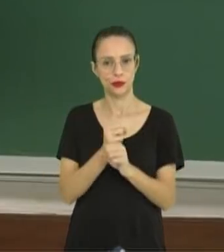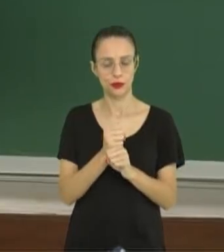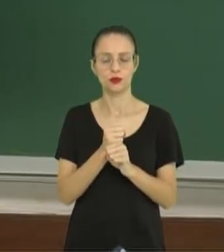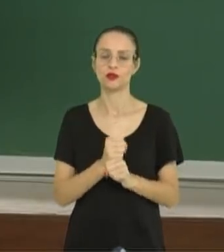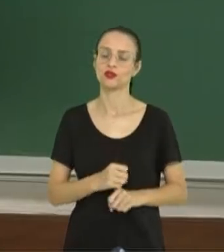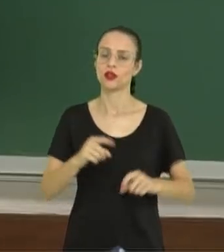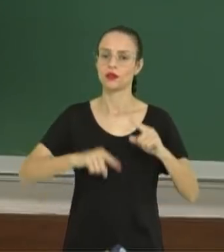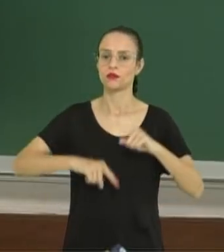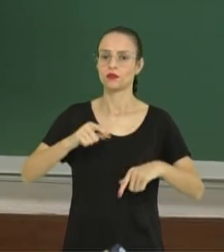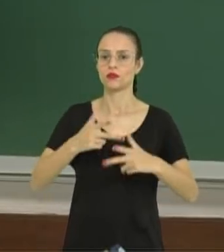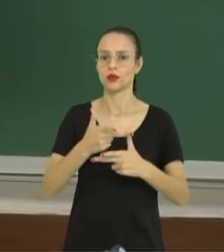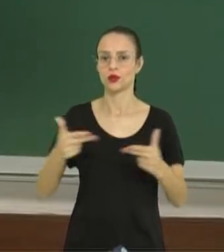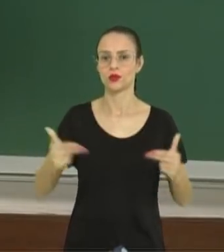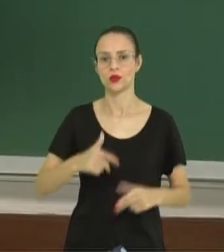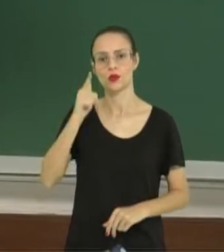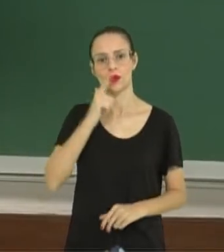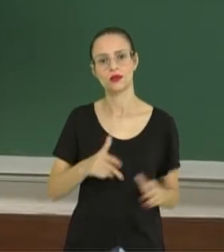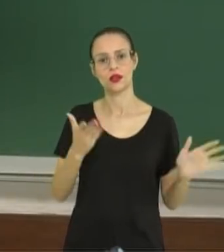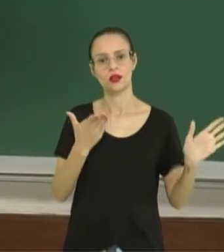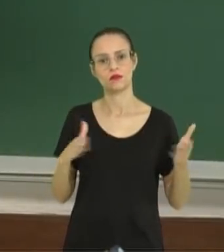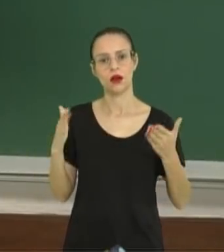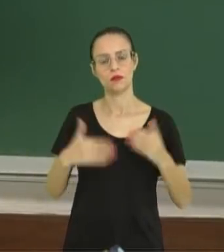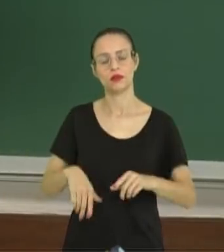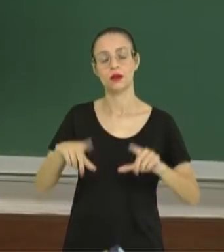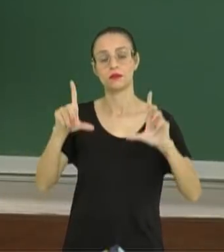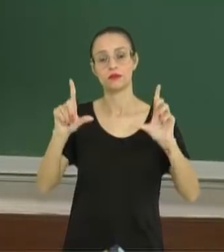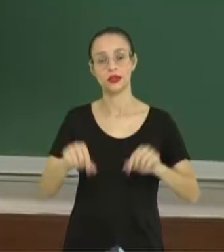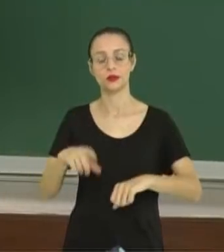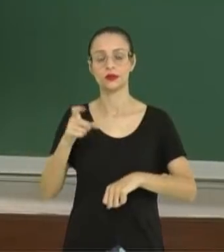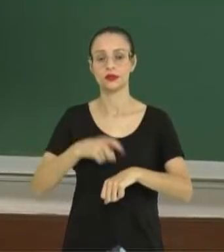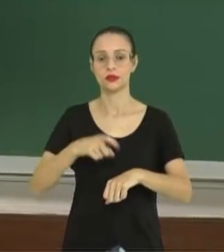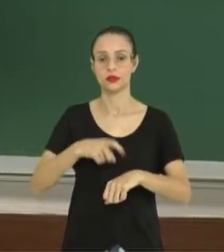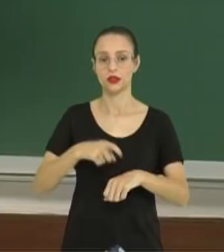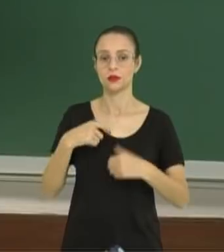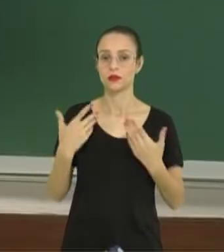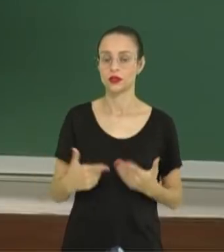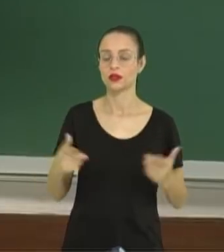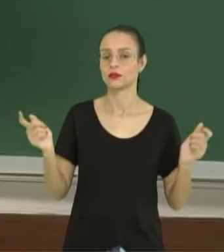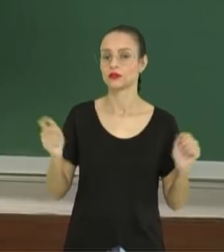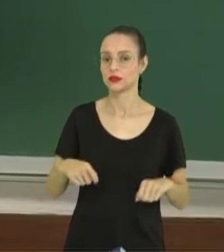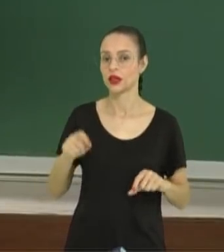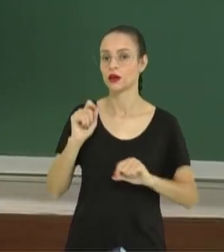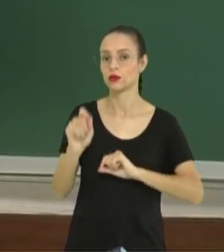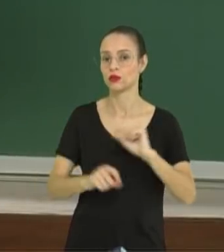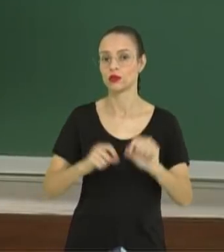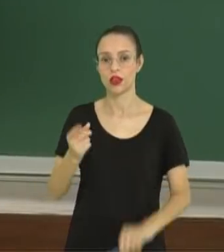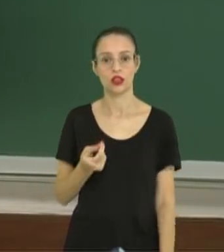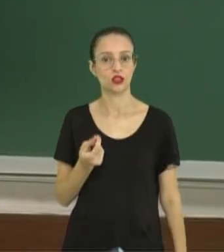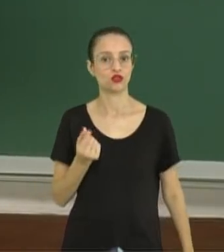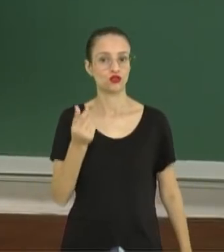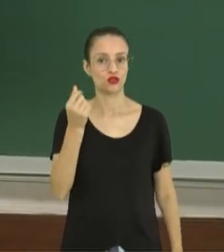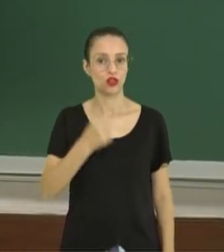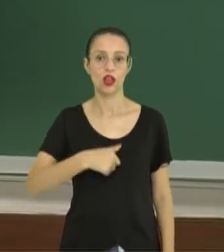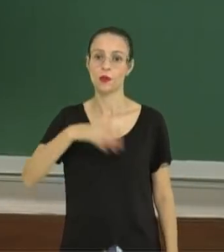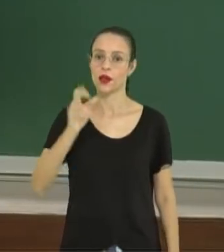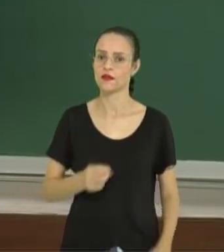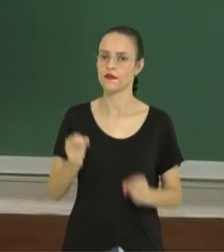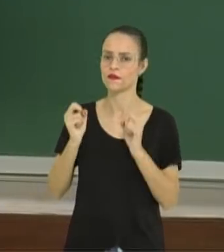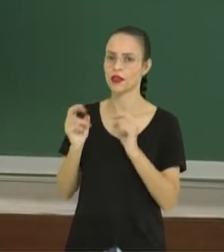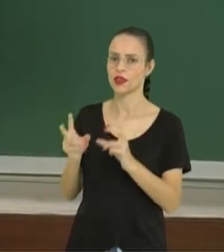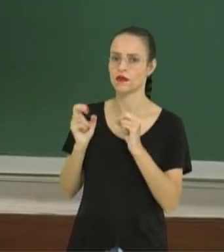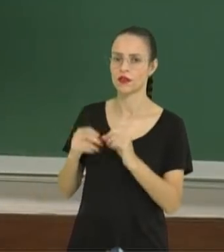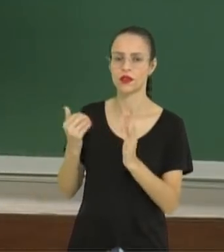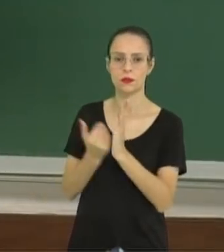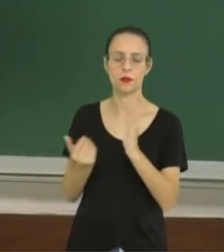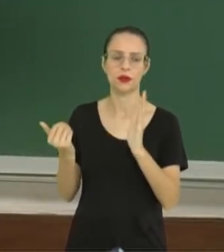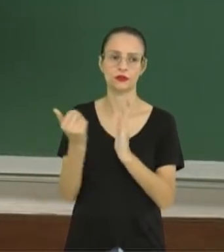de produtos e faço isso em menos tempo, tá? E posso acumular mais riqueza, posso vender mais produtos.